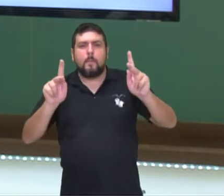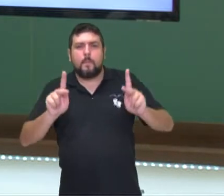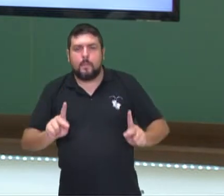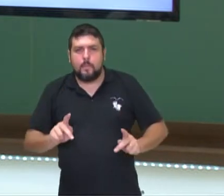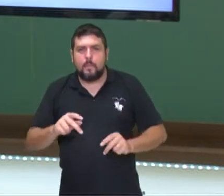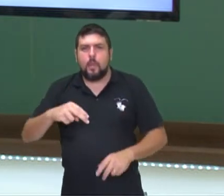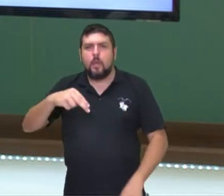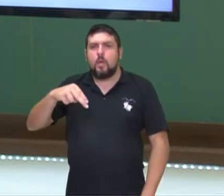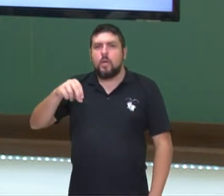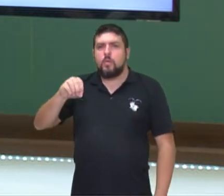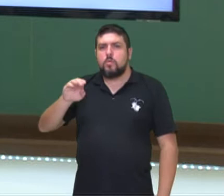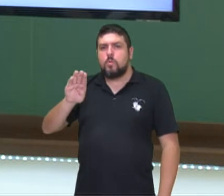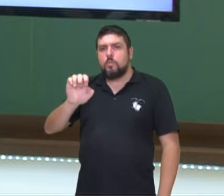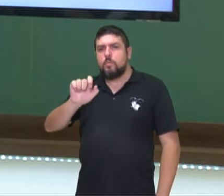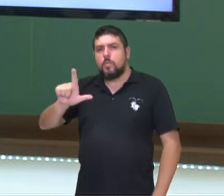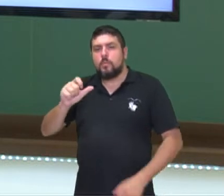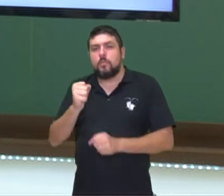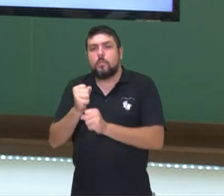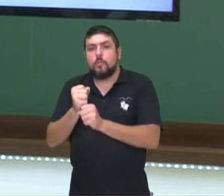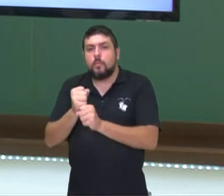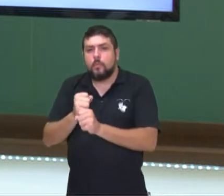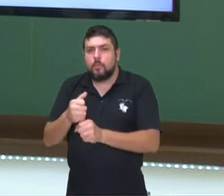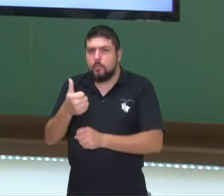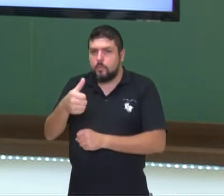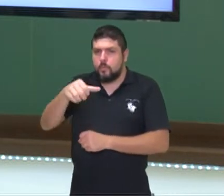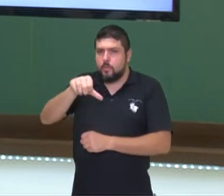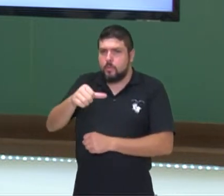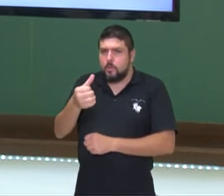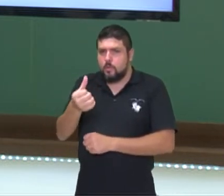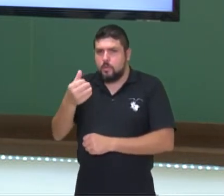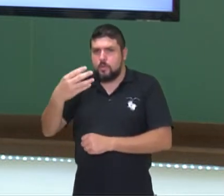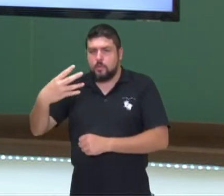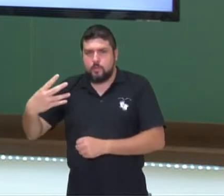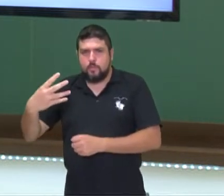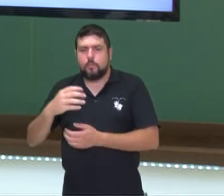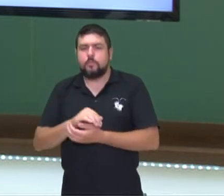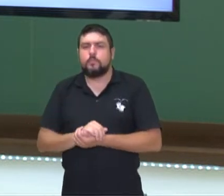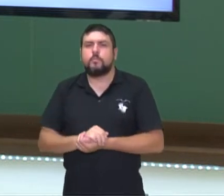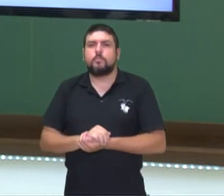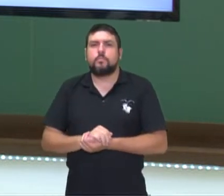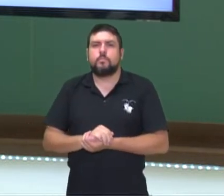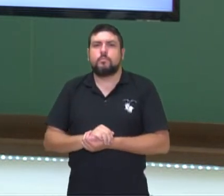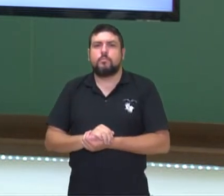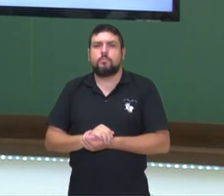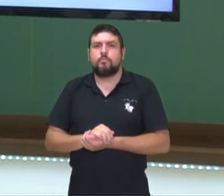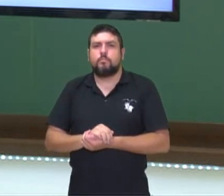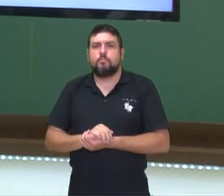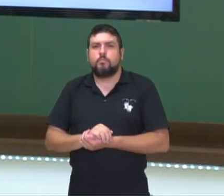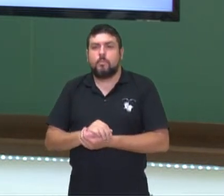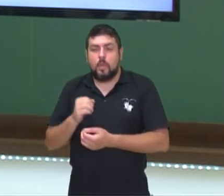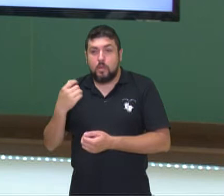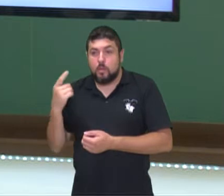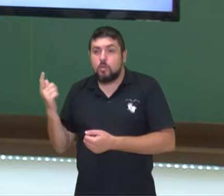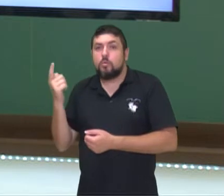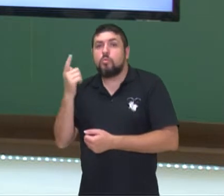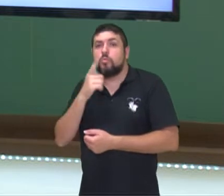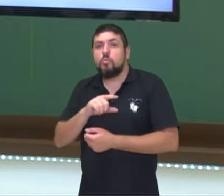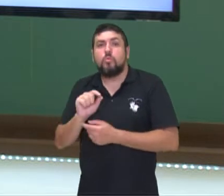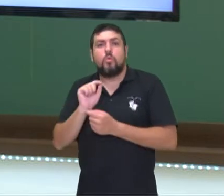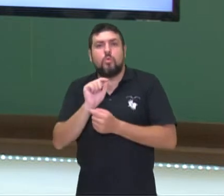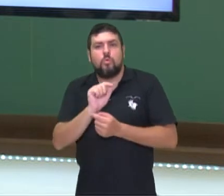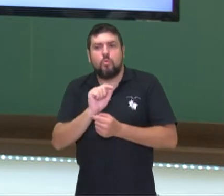1964. Então percebam que estamos falando de alguém que foi honrado aí com a maior premiação no